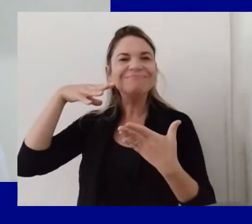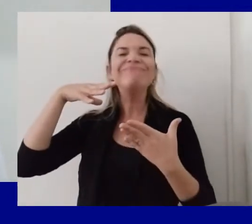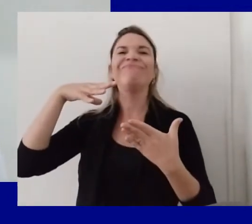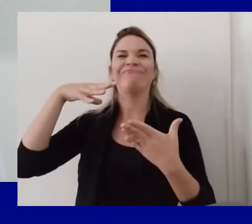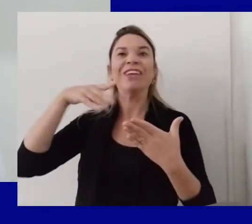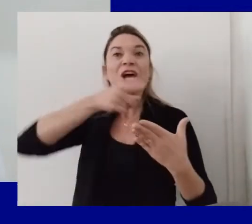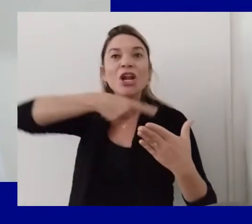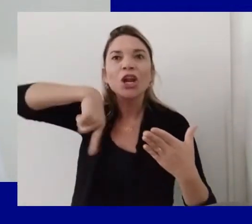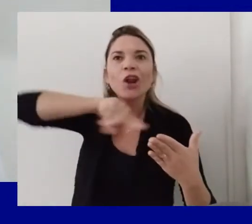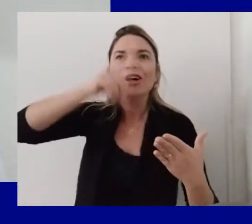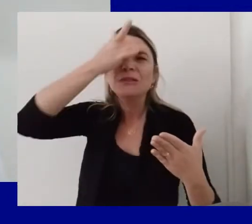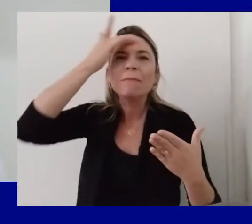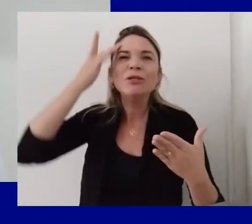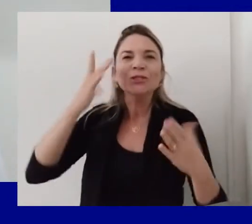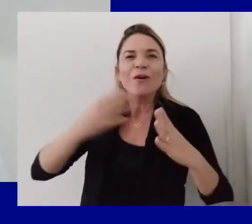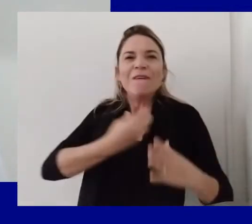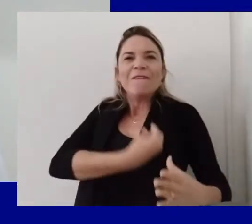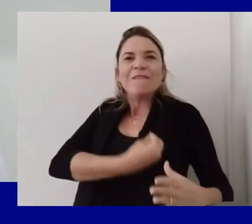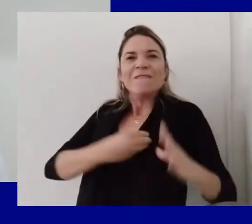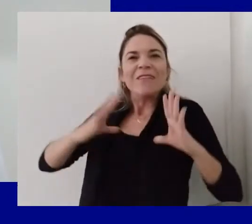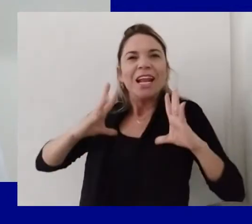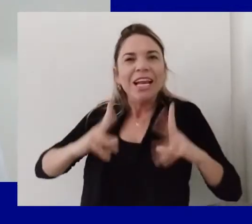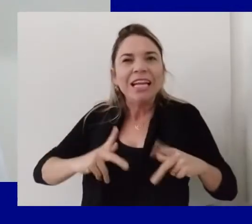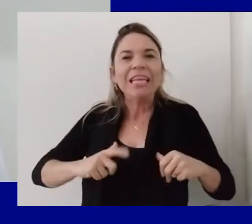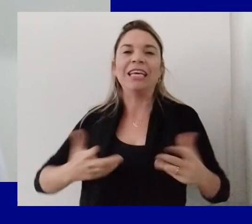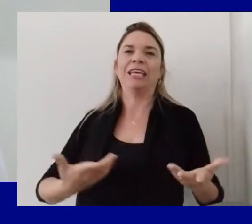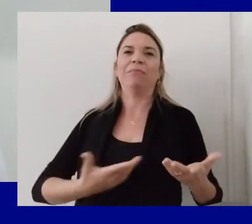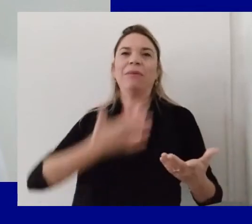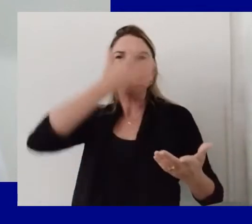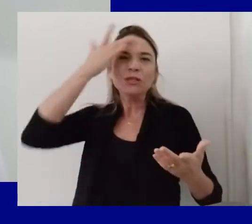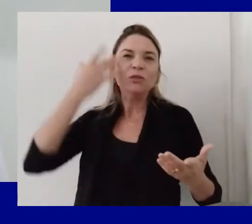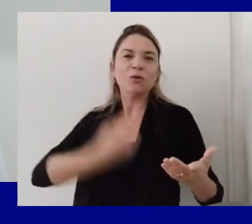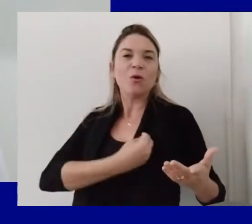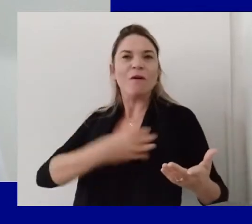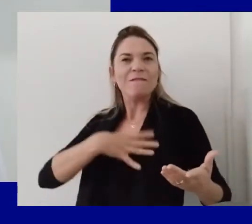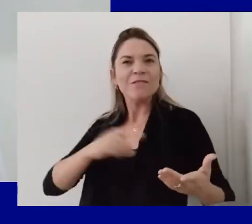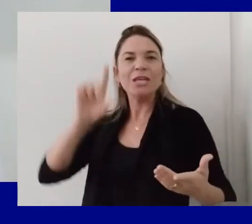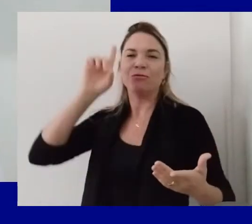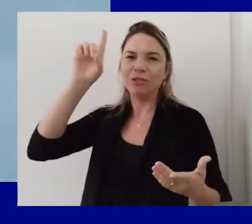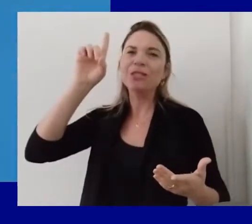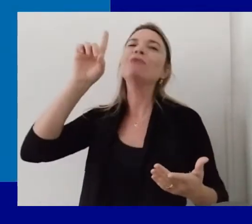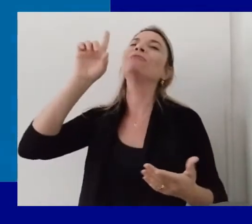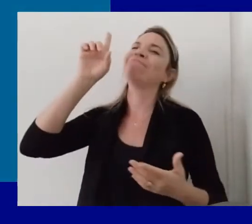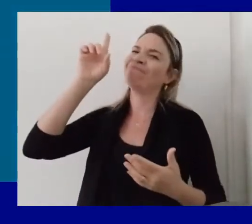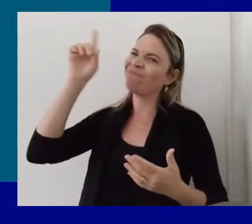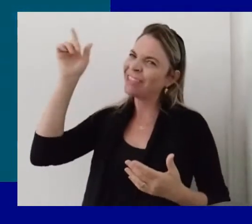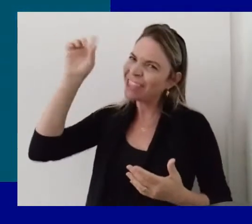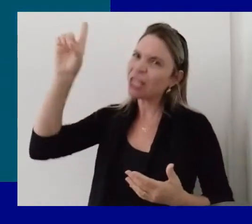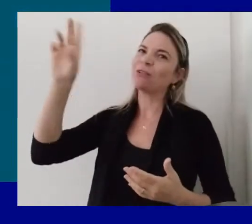eficaz, segundo a palavra de Deus. Deus ouve, Deus responde à oração.